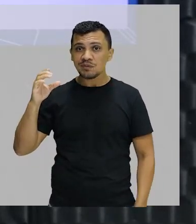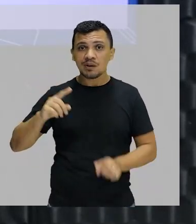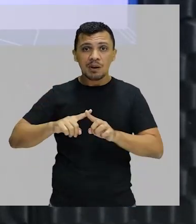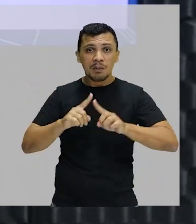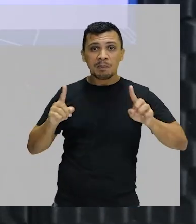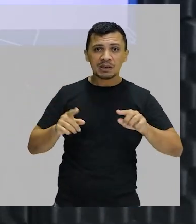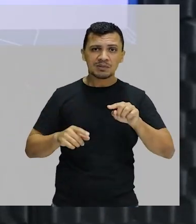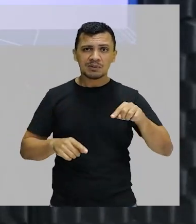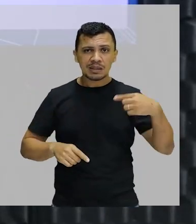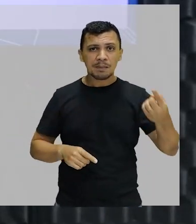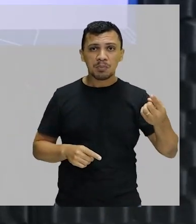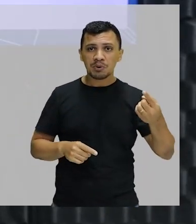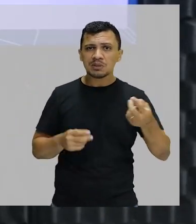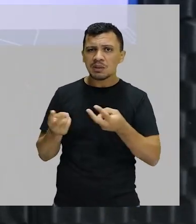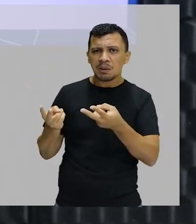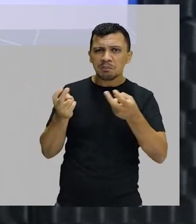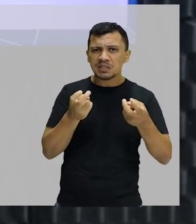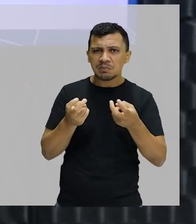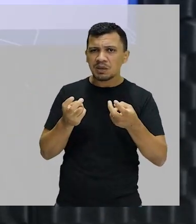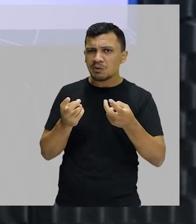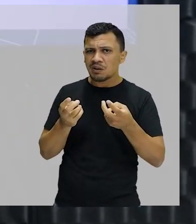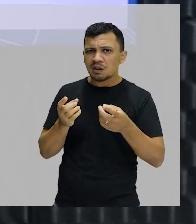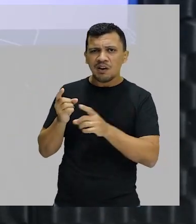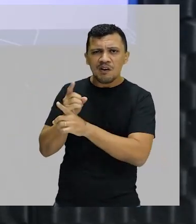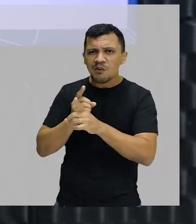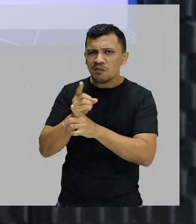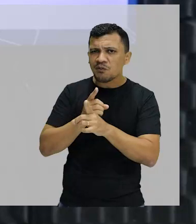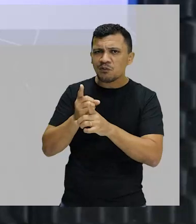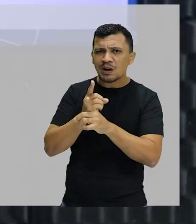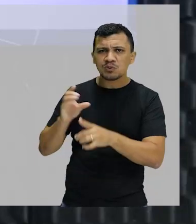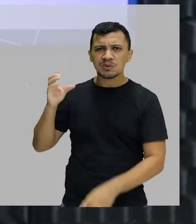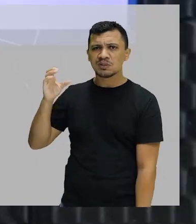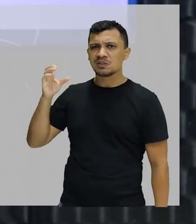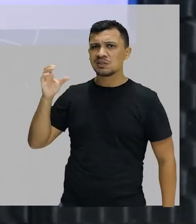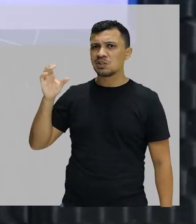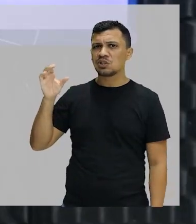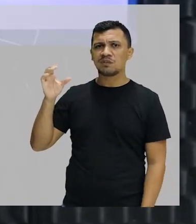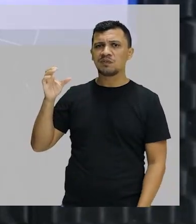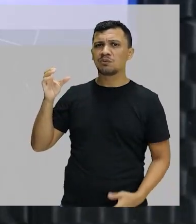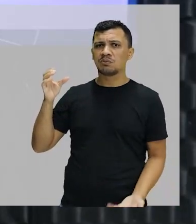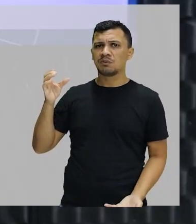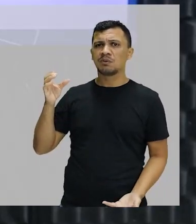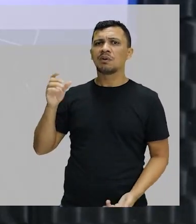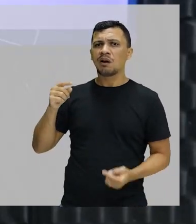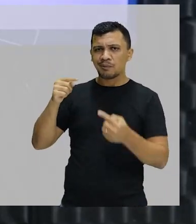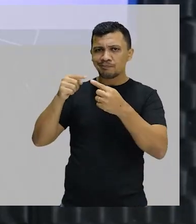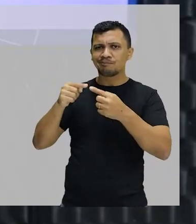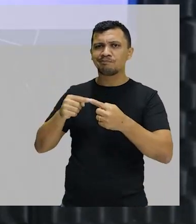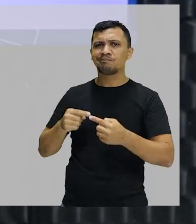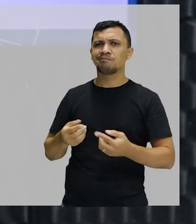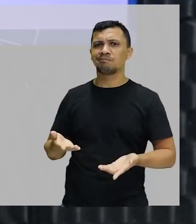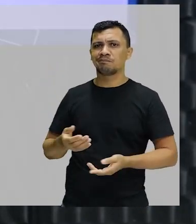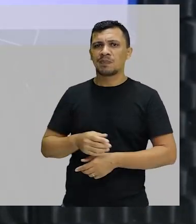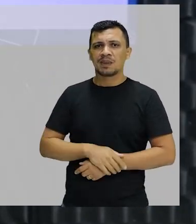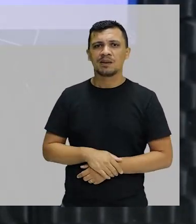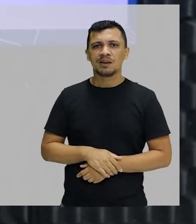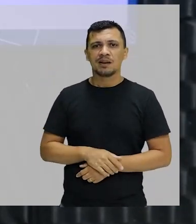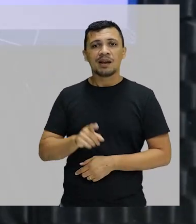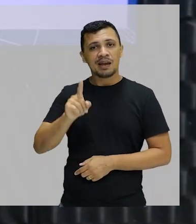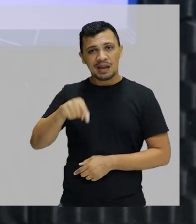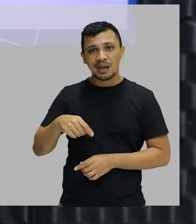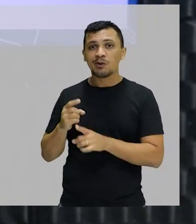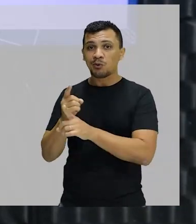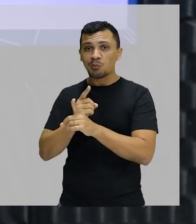depois que não era algo tão científico assim, que era algo, entre aspas, pseudocientífico. Era uma espécie de